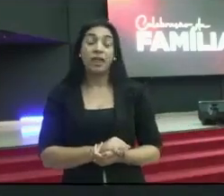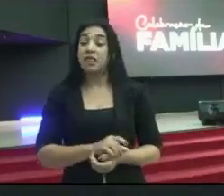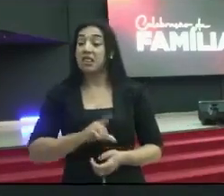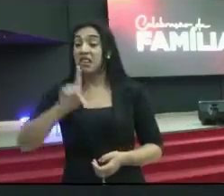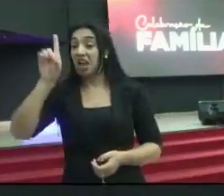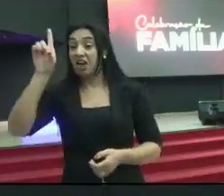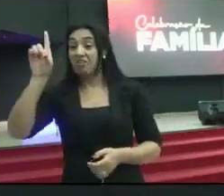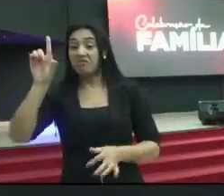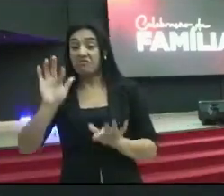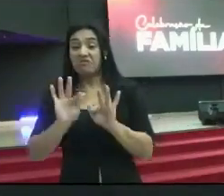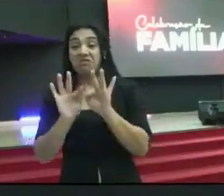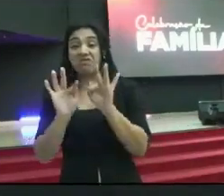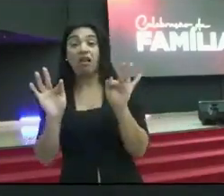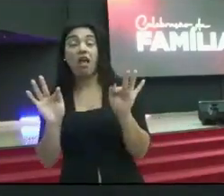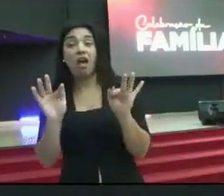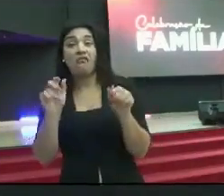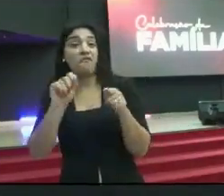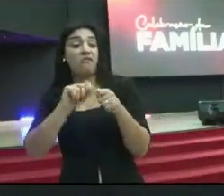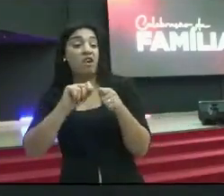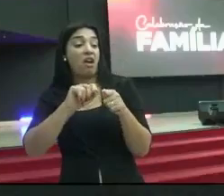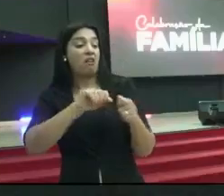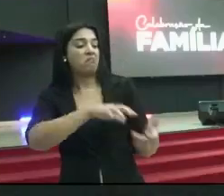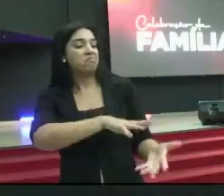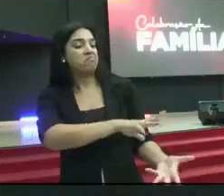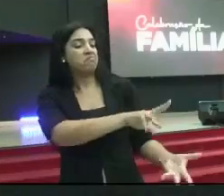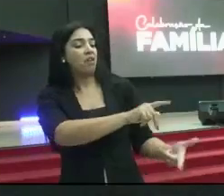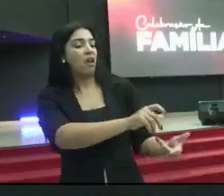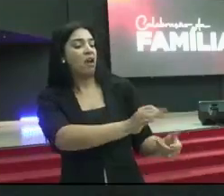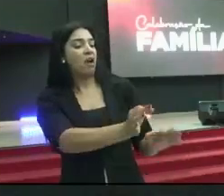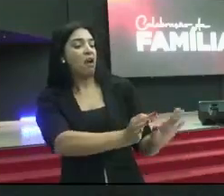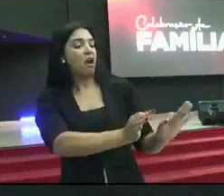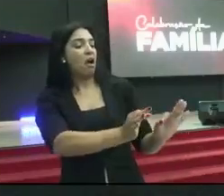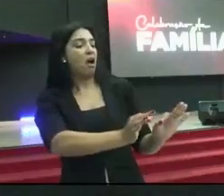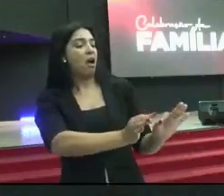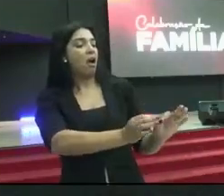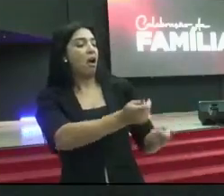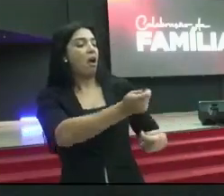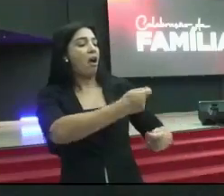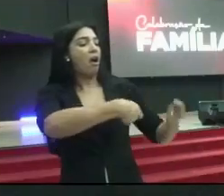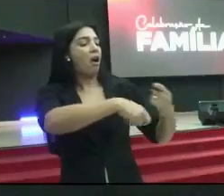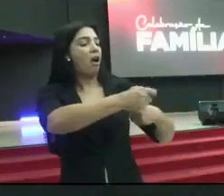Deus não é apenas aquele que faz o universo funcionar como um relógio.